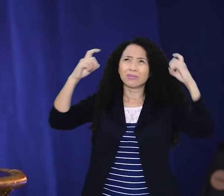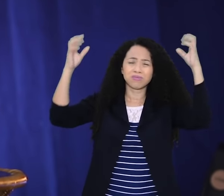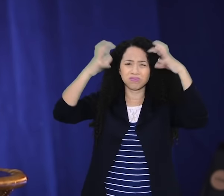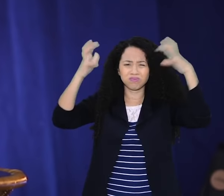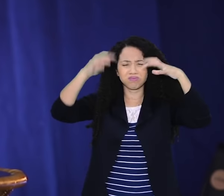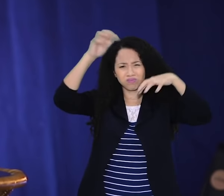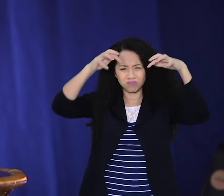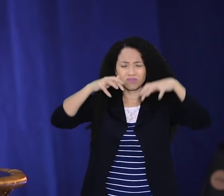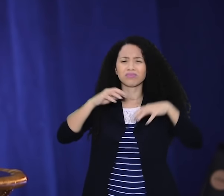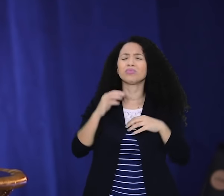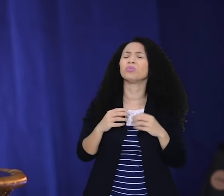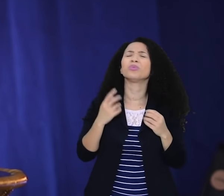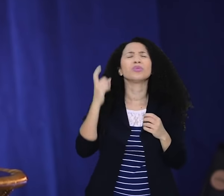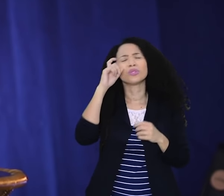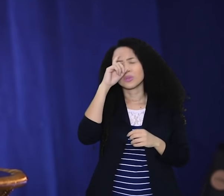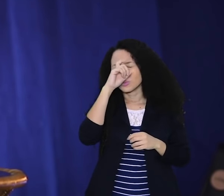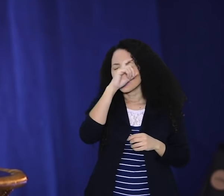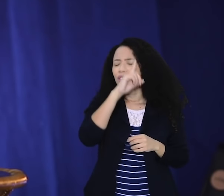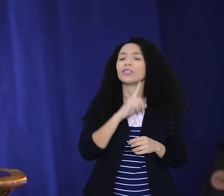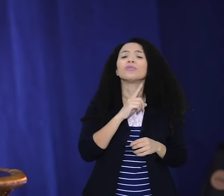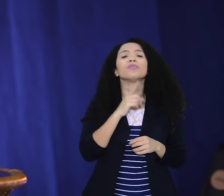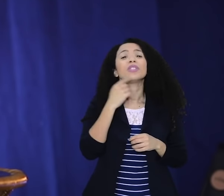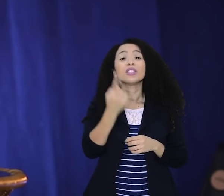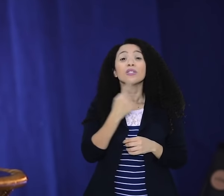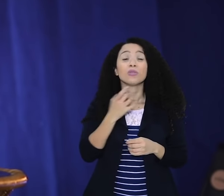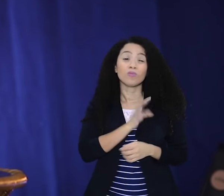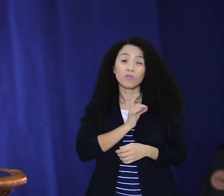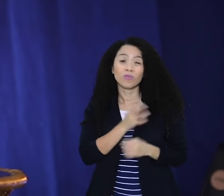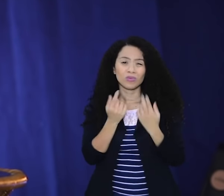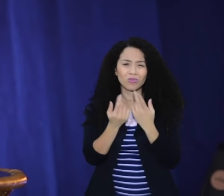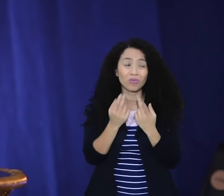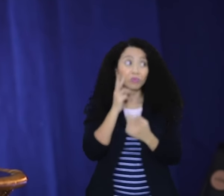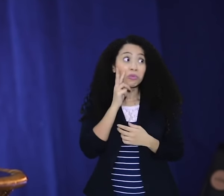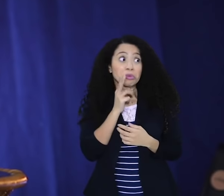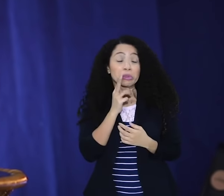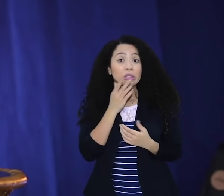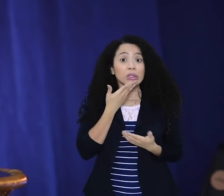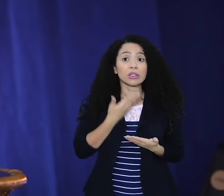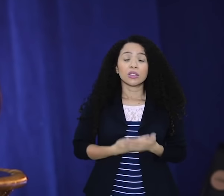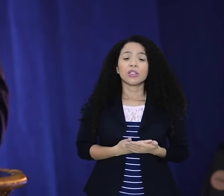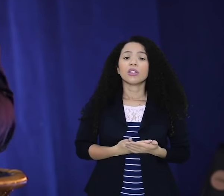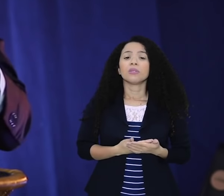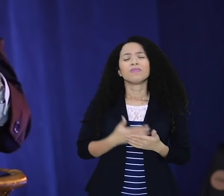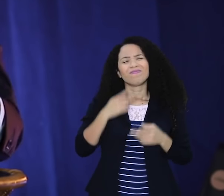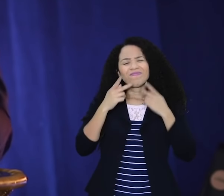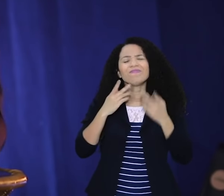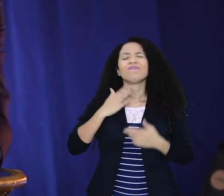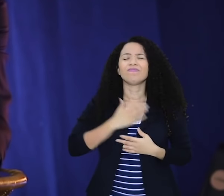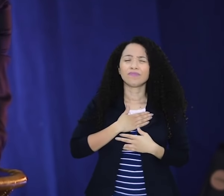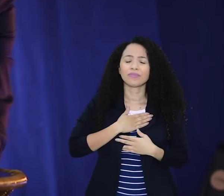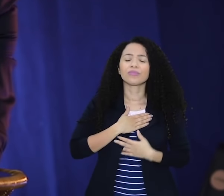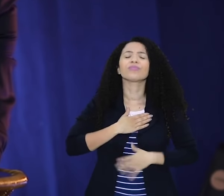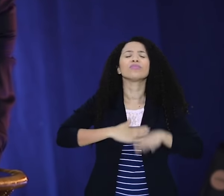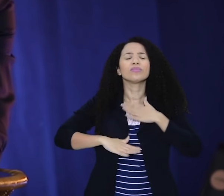aterrorizado como quem está vendo um fantasma. Fala comigo. Alenta o meu coração, entra no meu barco,